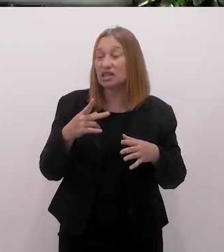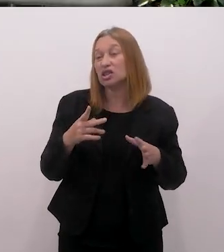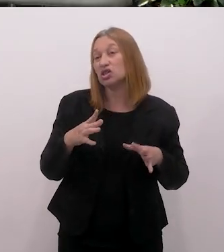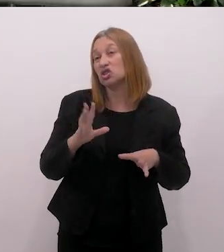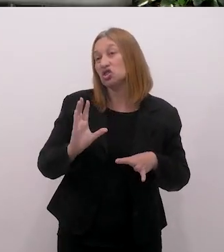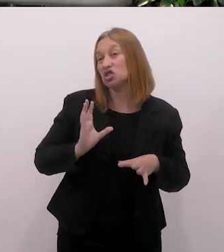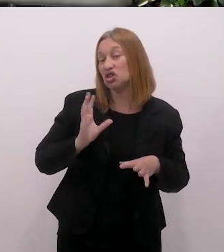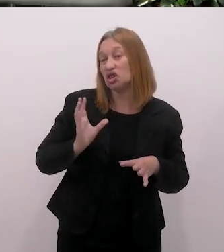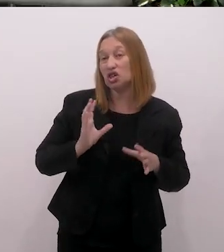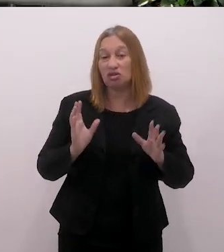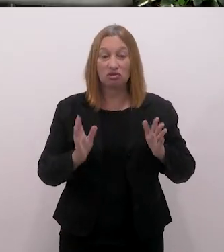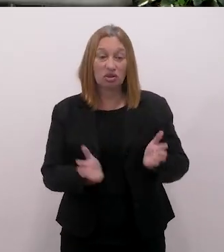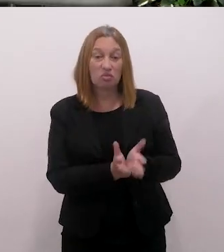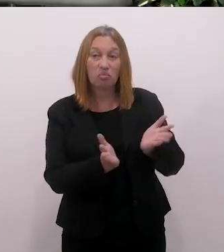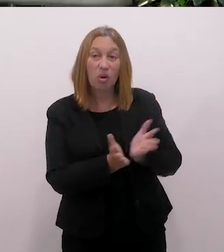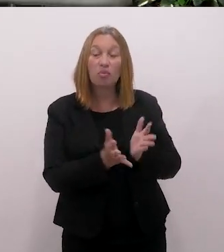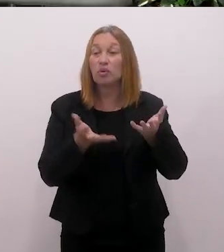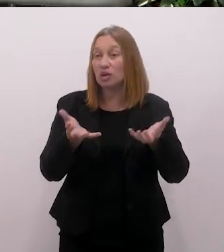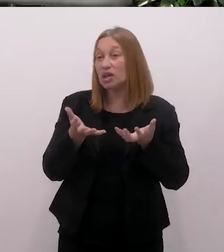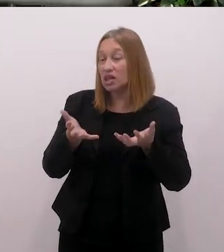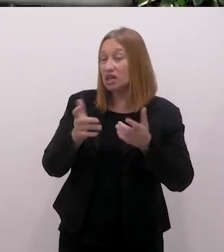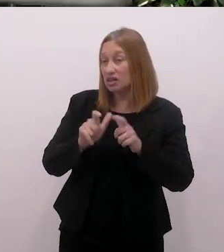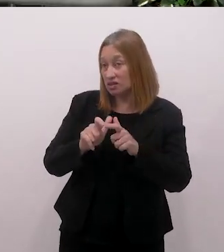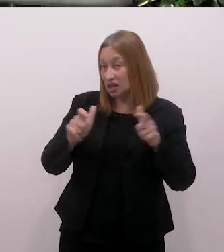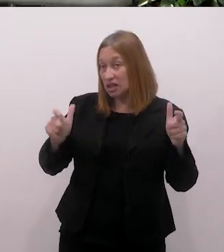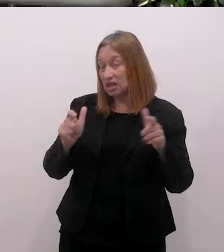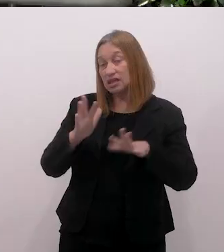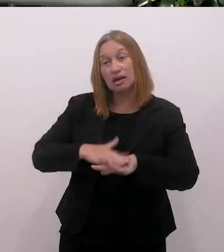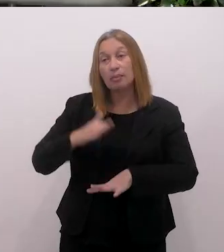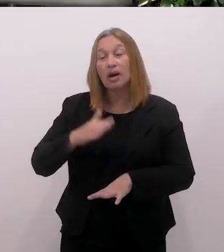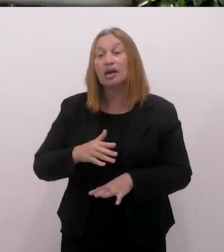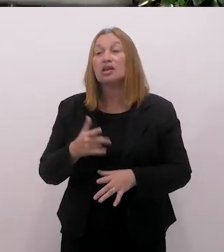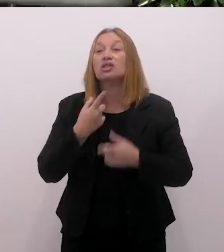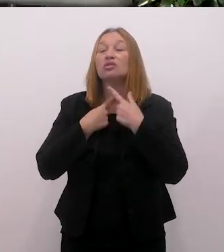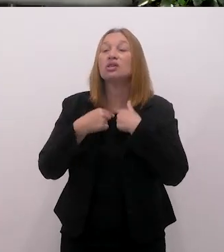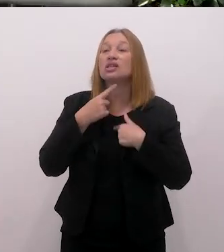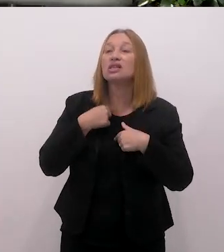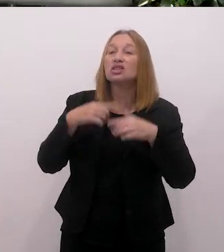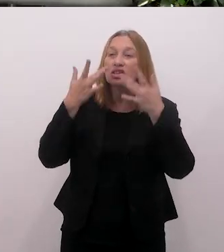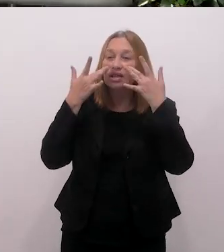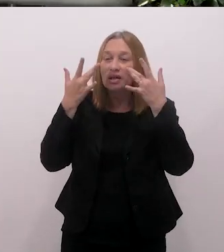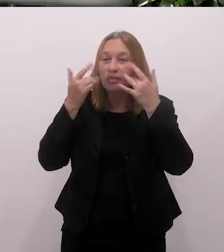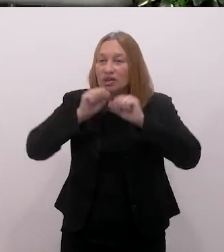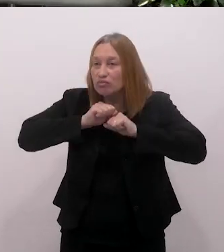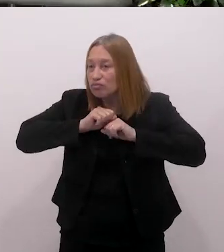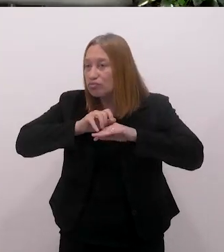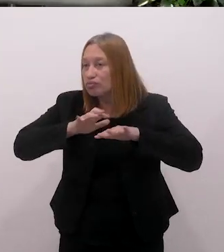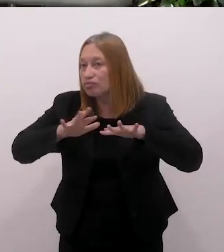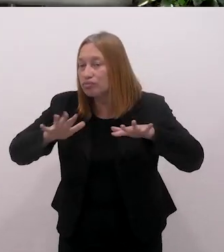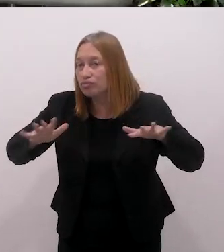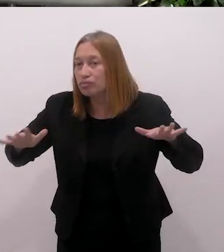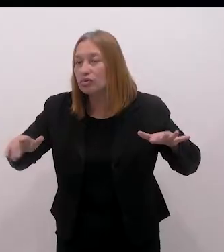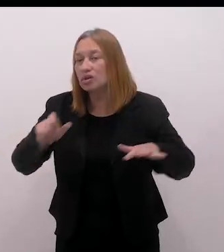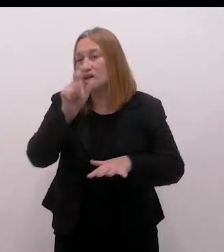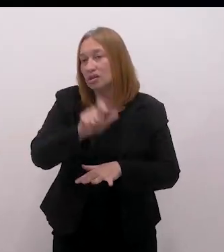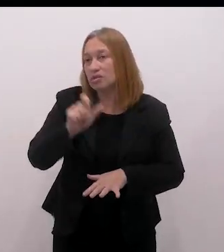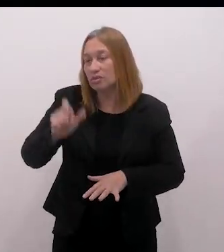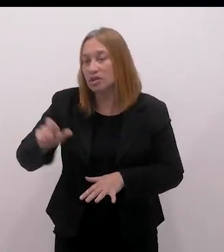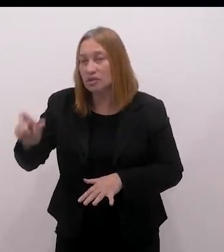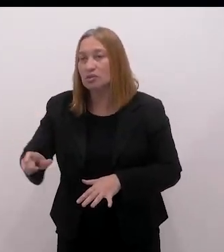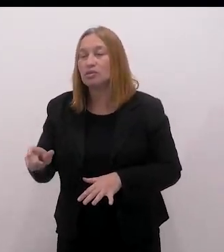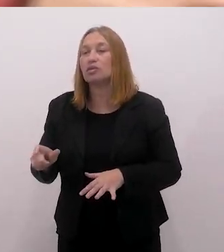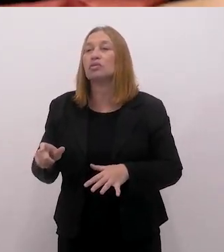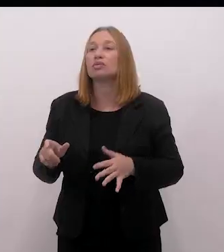e vou ficar só falando para uma classe e eu queria que ela tivesse um alcance maior. Aí você diversificou. Porque eu tenho o desejo que essa peça ela